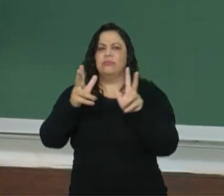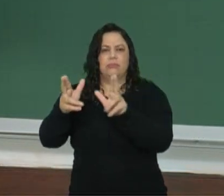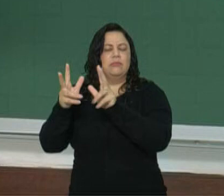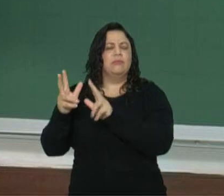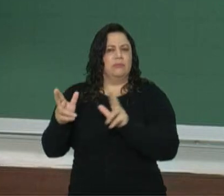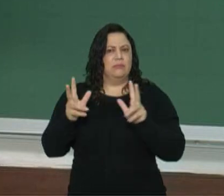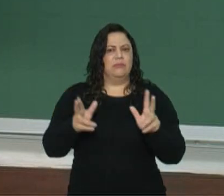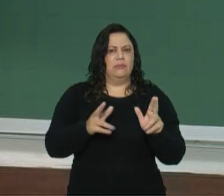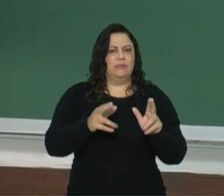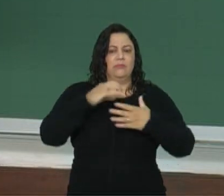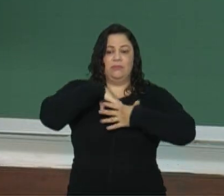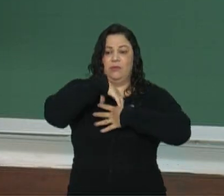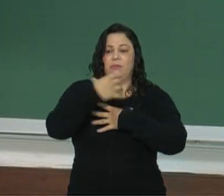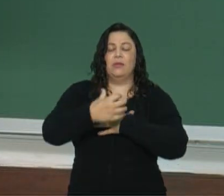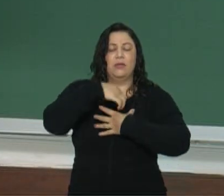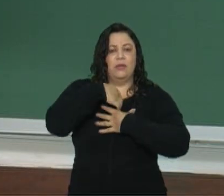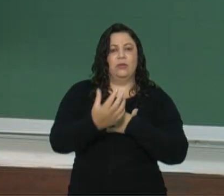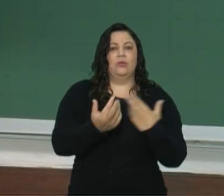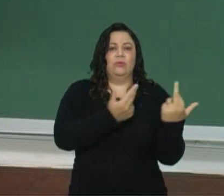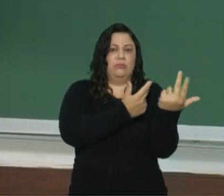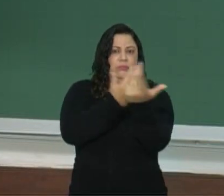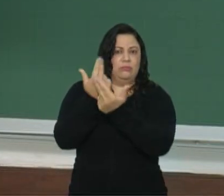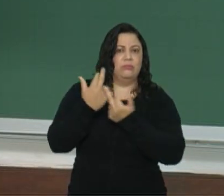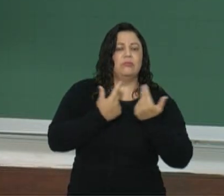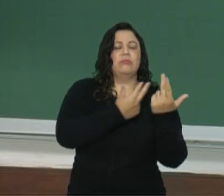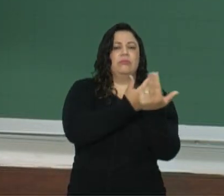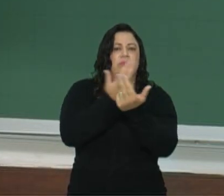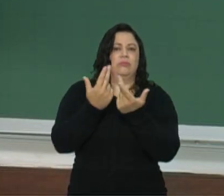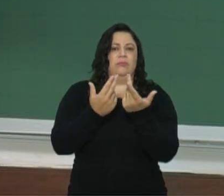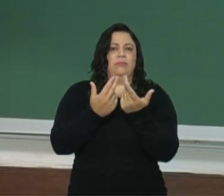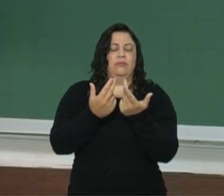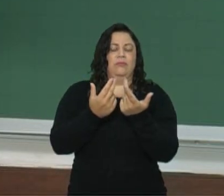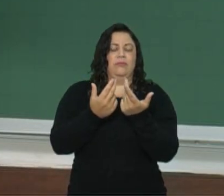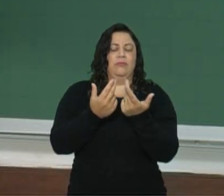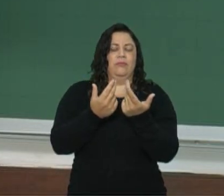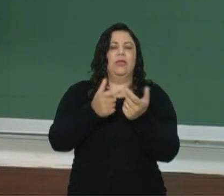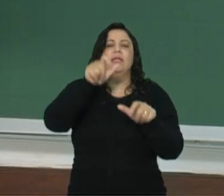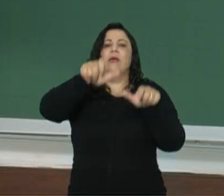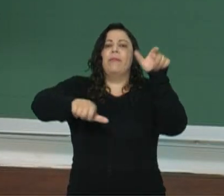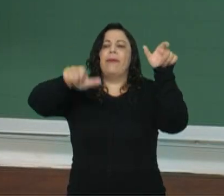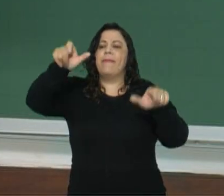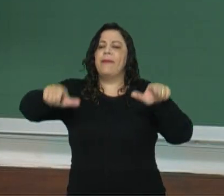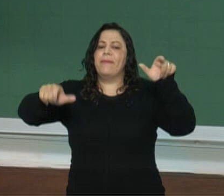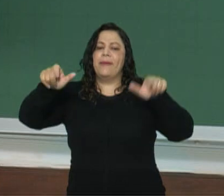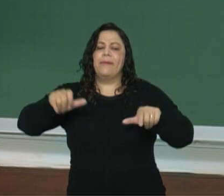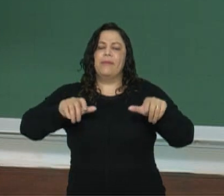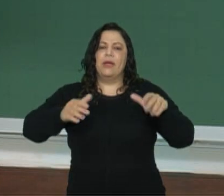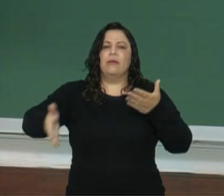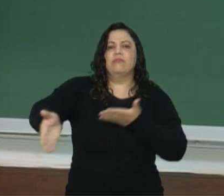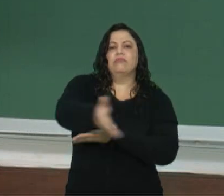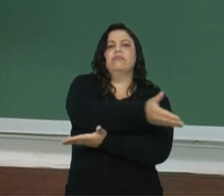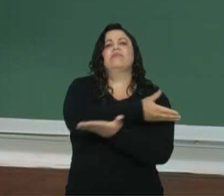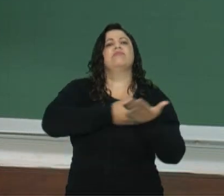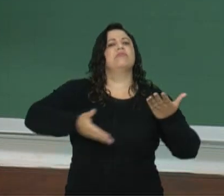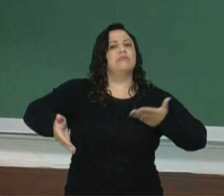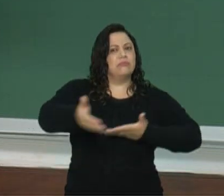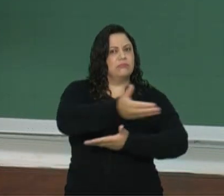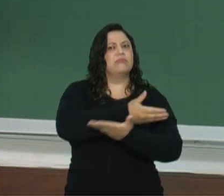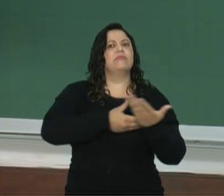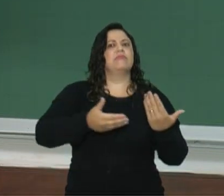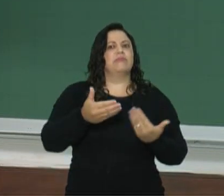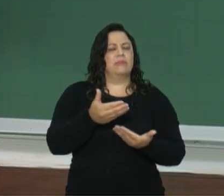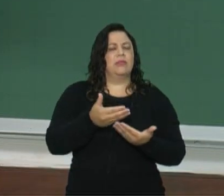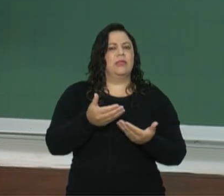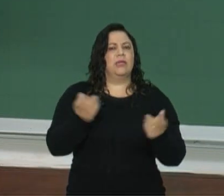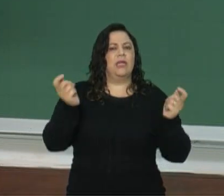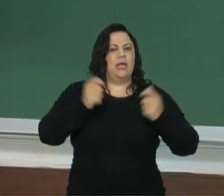tem muito a ver com os membros dessa comunidade e há um impacto direto nisso. Ou seja, a comunidade